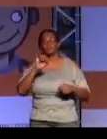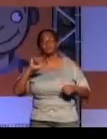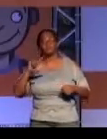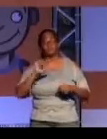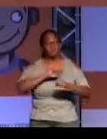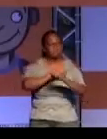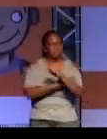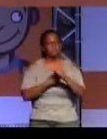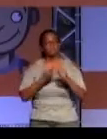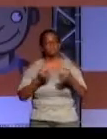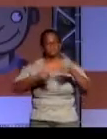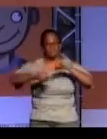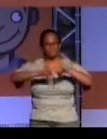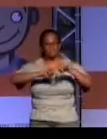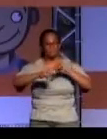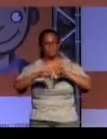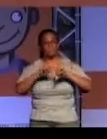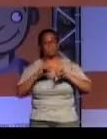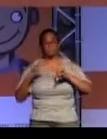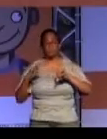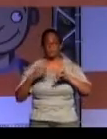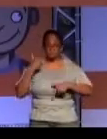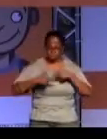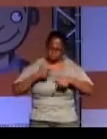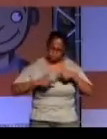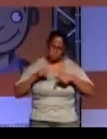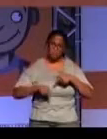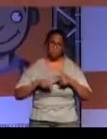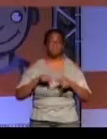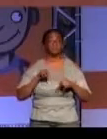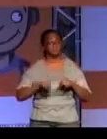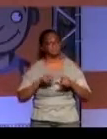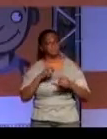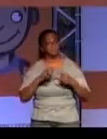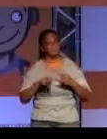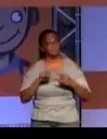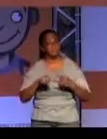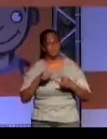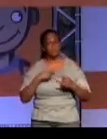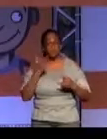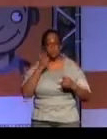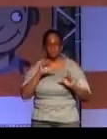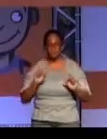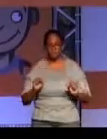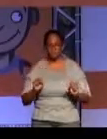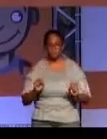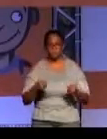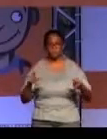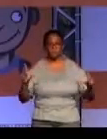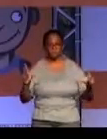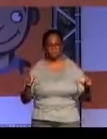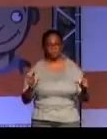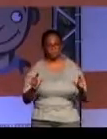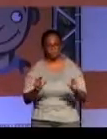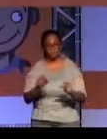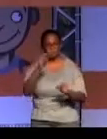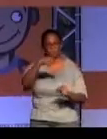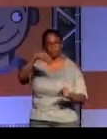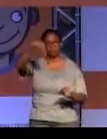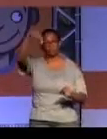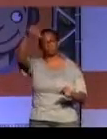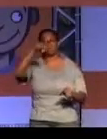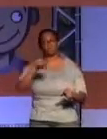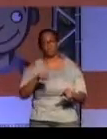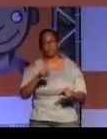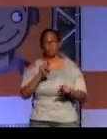que produzimos aqui, e que controlou a poliomielite no Nordeste e em